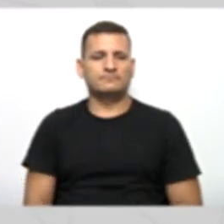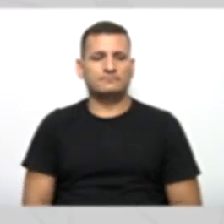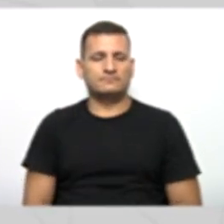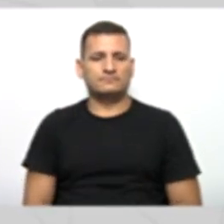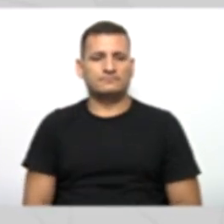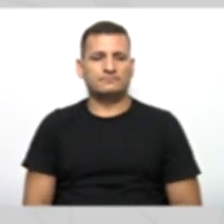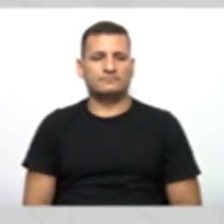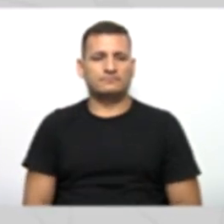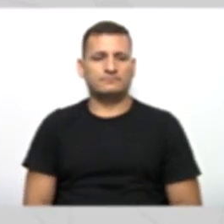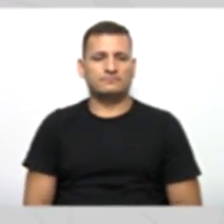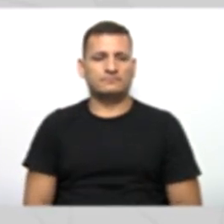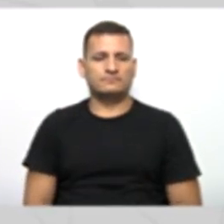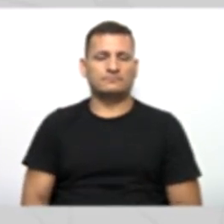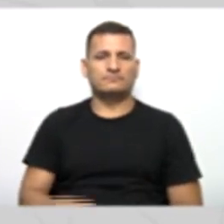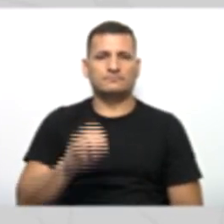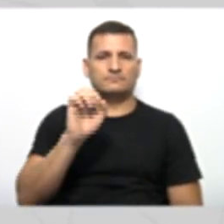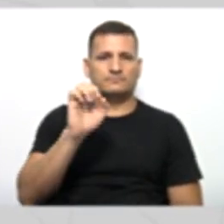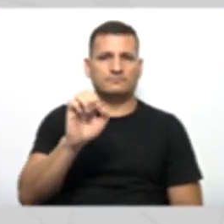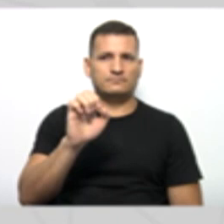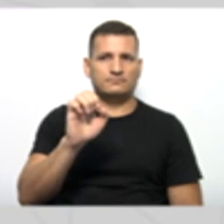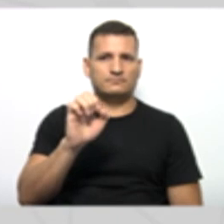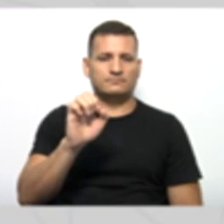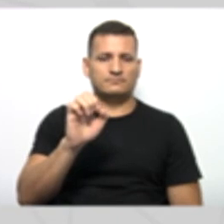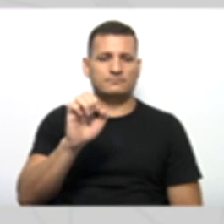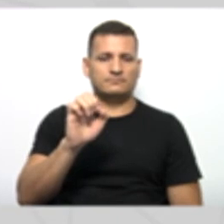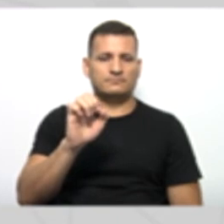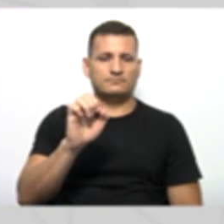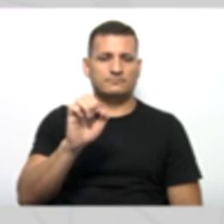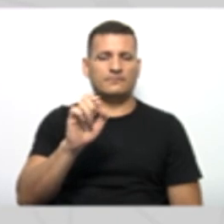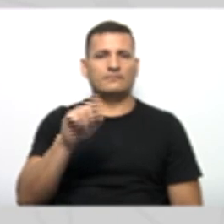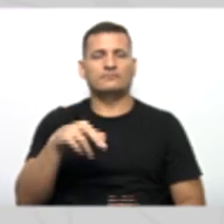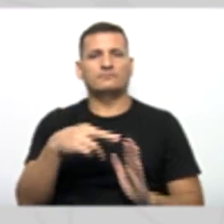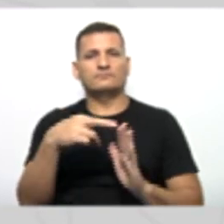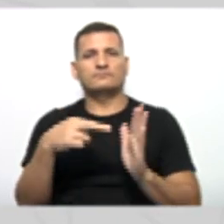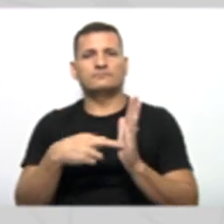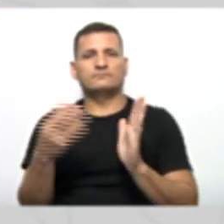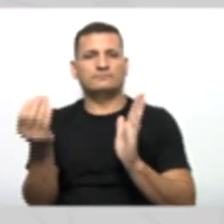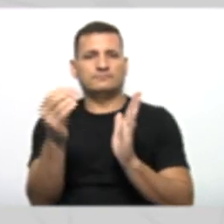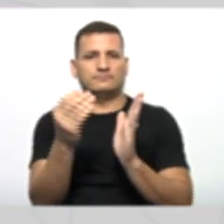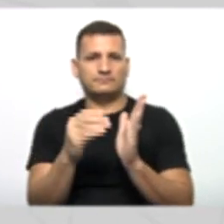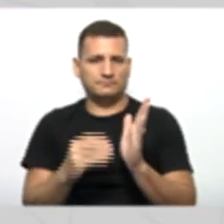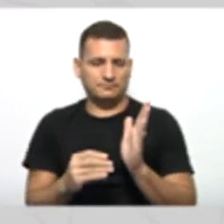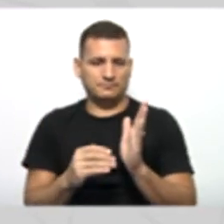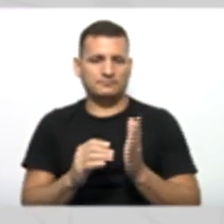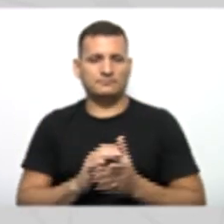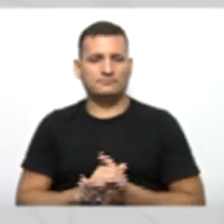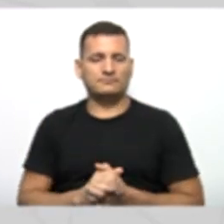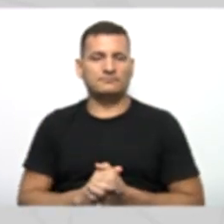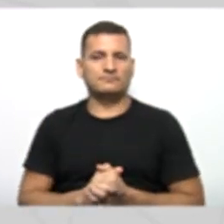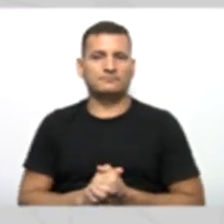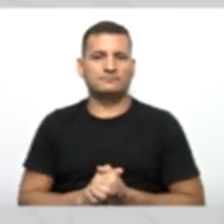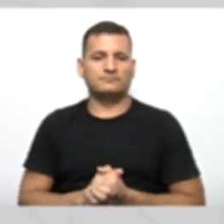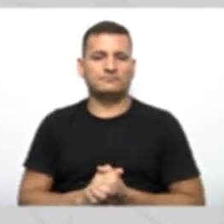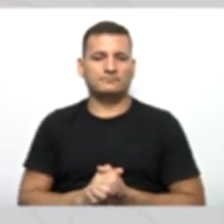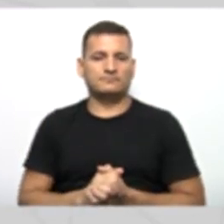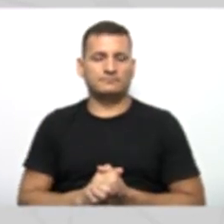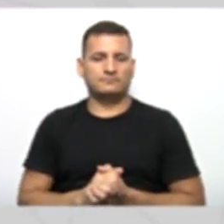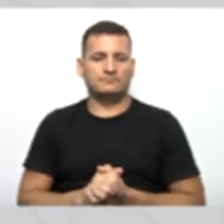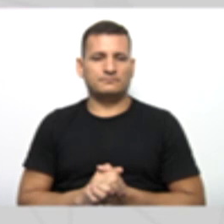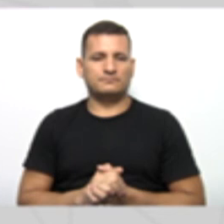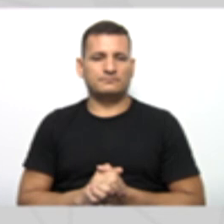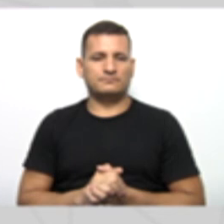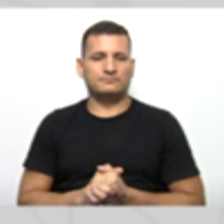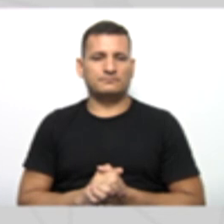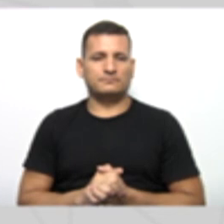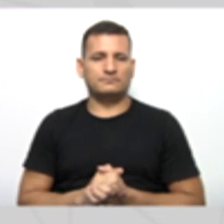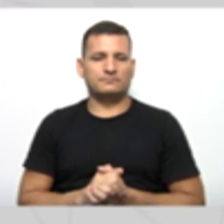né? Letra E, levantamento de requisito. Essa questão, na verdade, a pessoa consegue desvendar nas primeiras linhas, né?